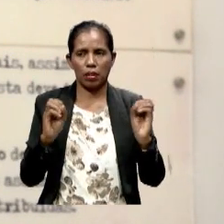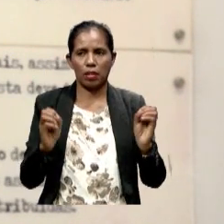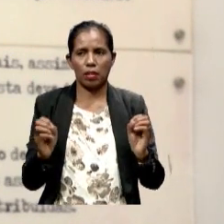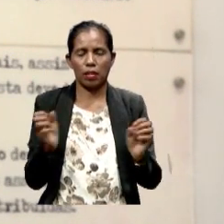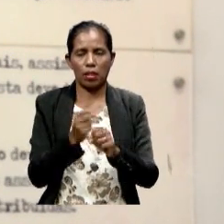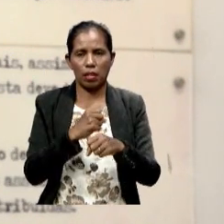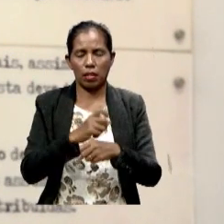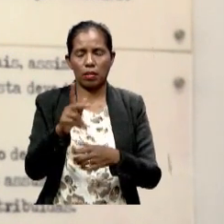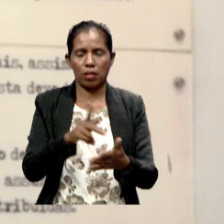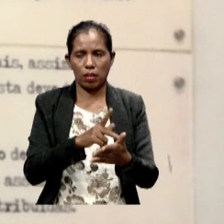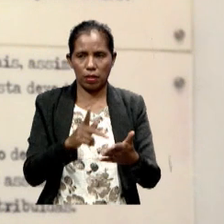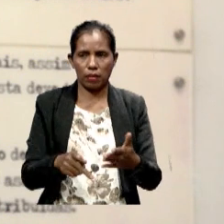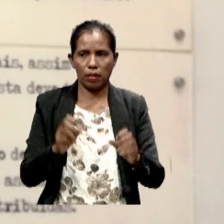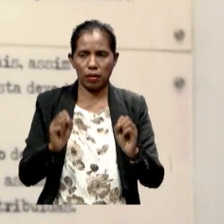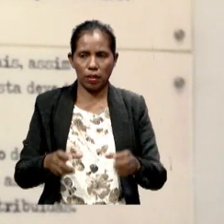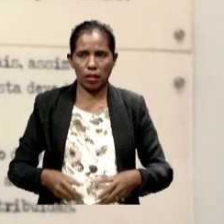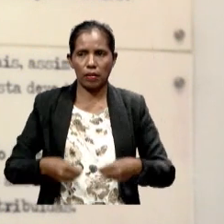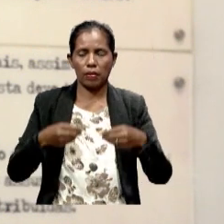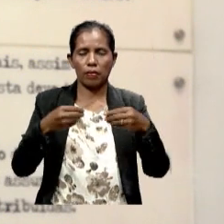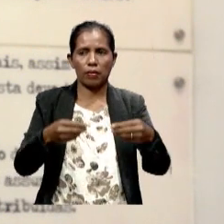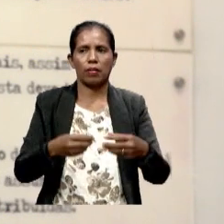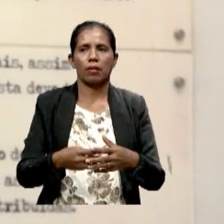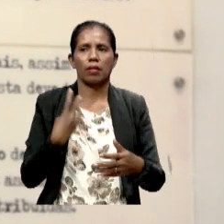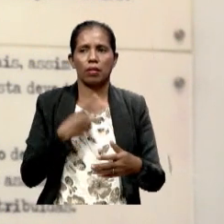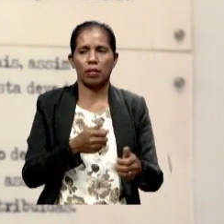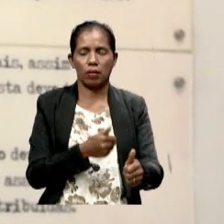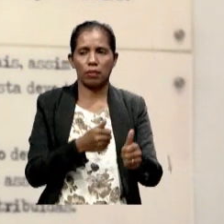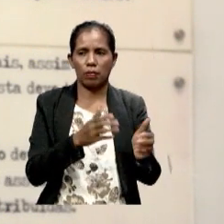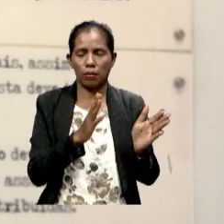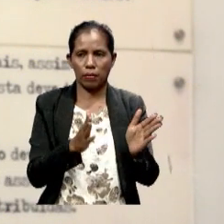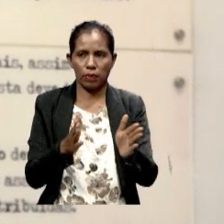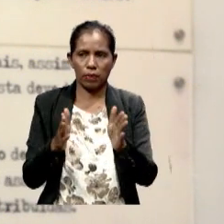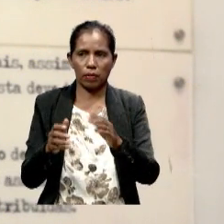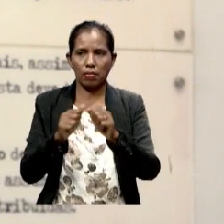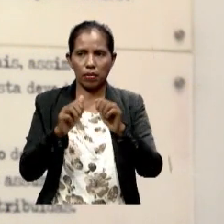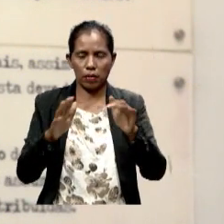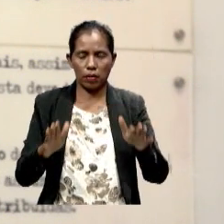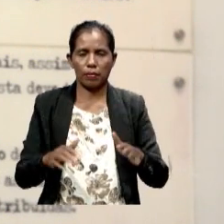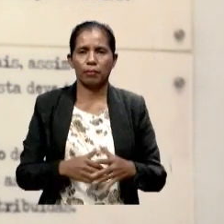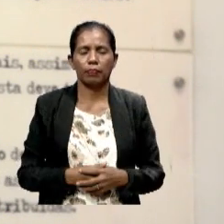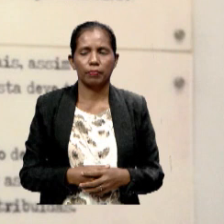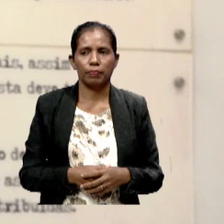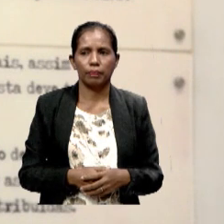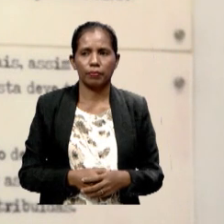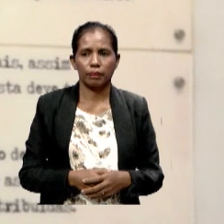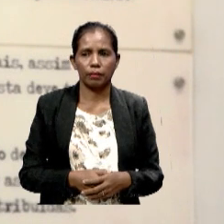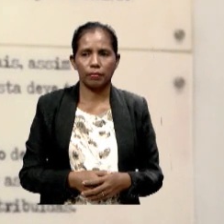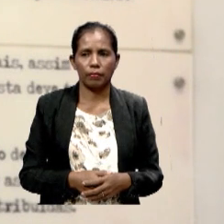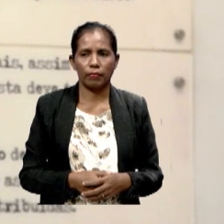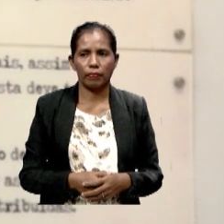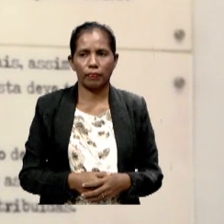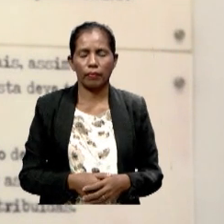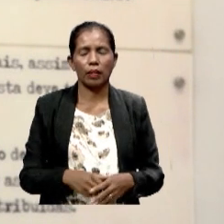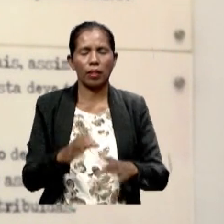o crime ida né bem tendo foi pela aplicativo para processo administrativo a fanitasnya né bem para tener nian